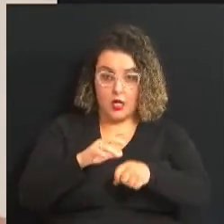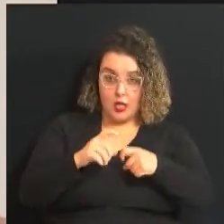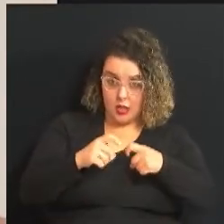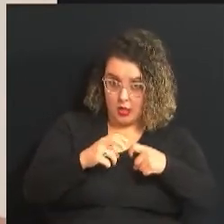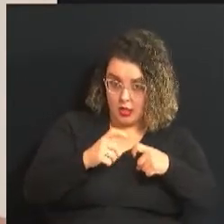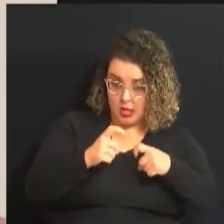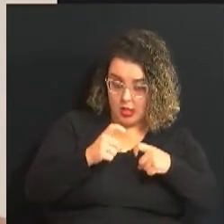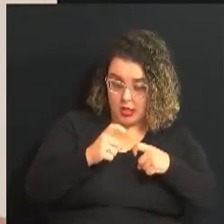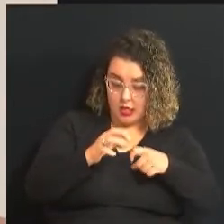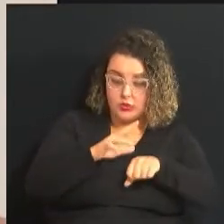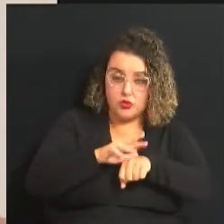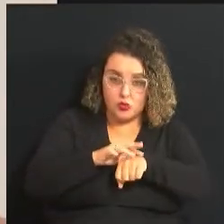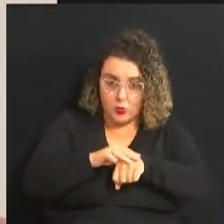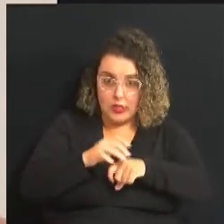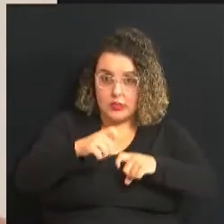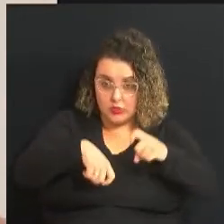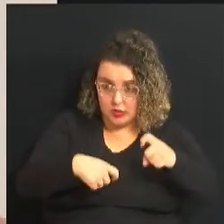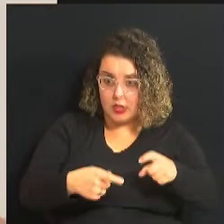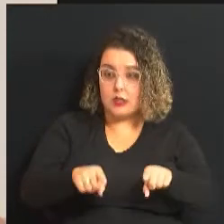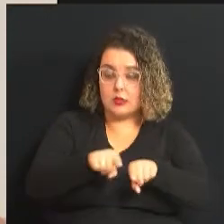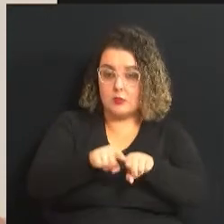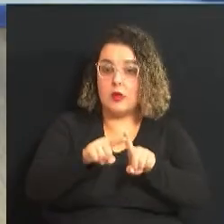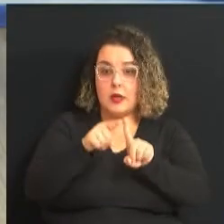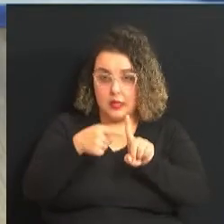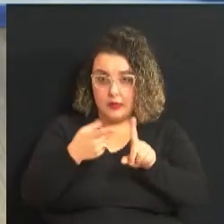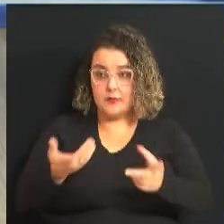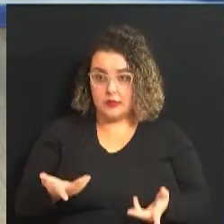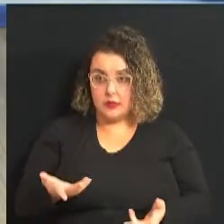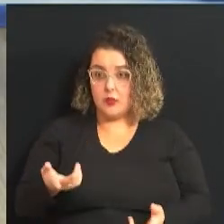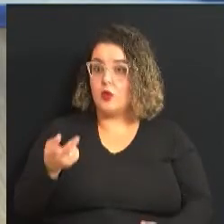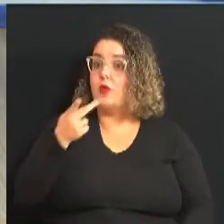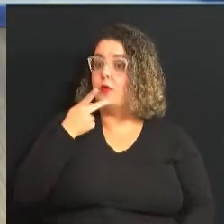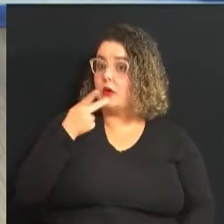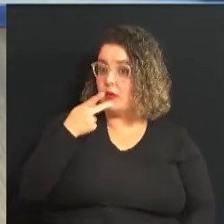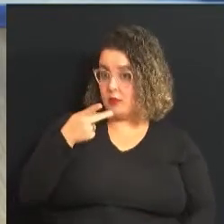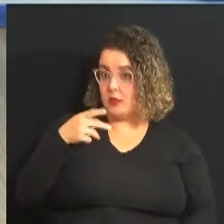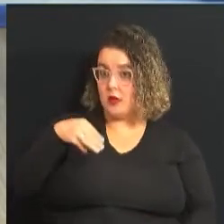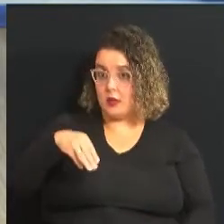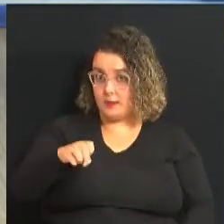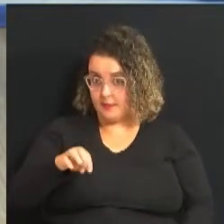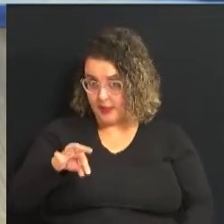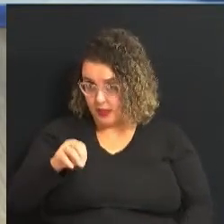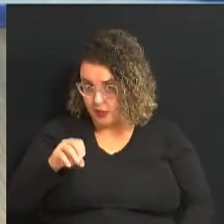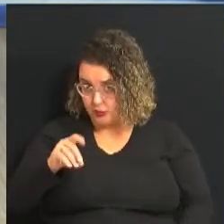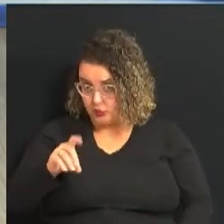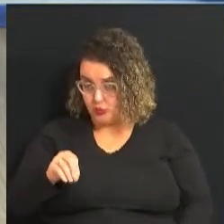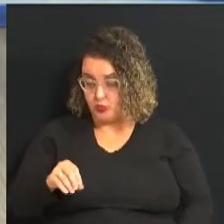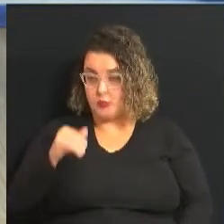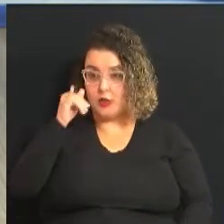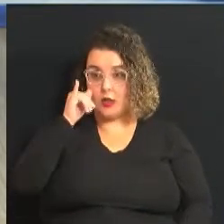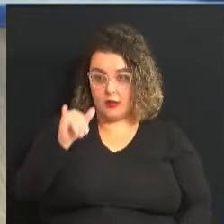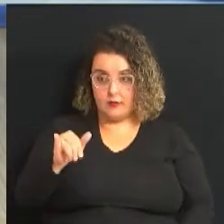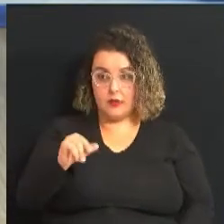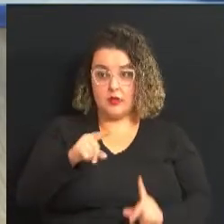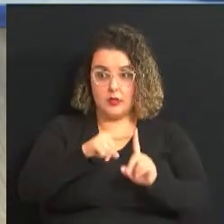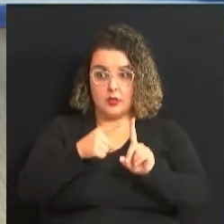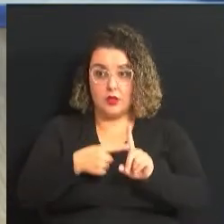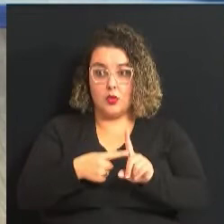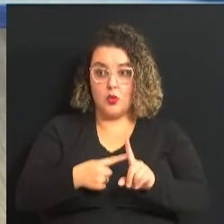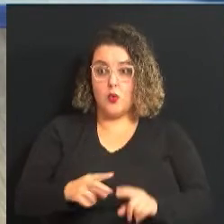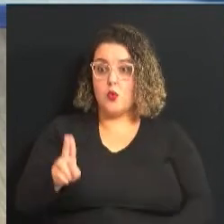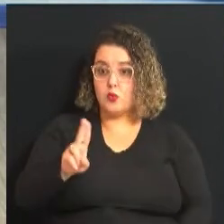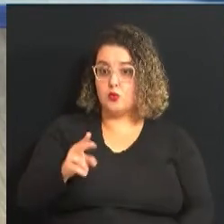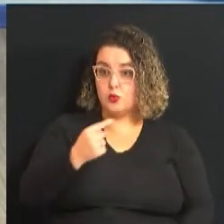quanto a gravidez. Doutora, a gente está falando aí em métodos para evitar a gravidez. A pessoa utilizando um desses que a